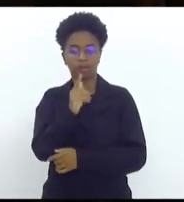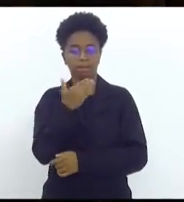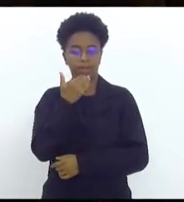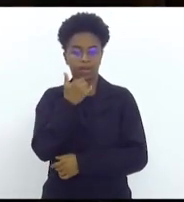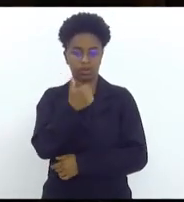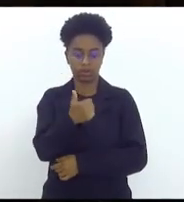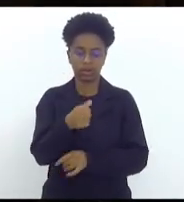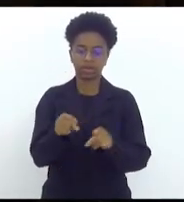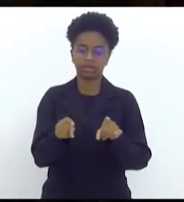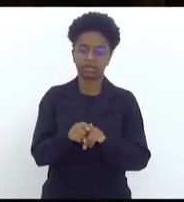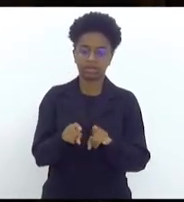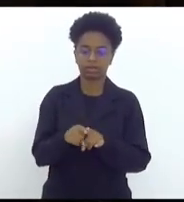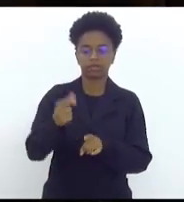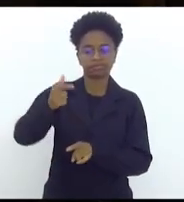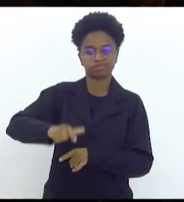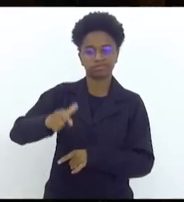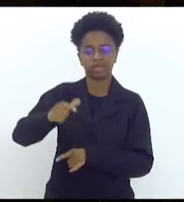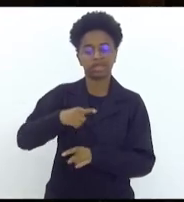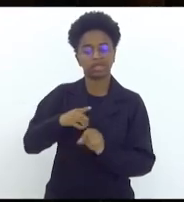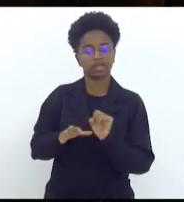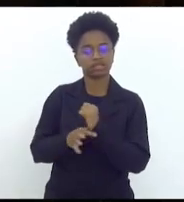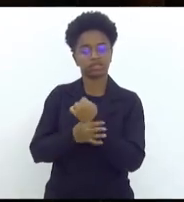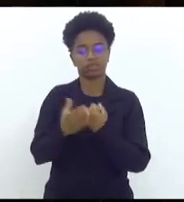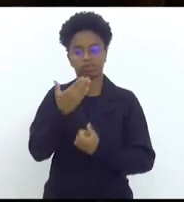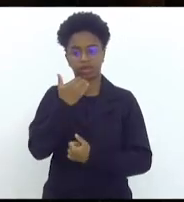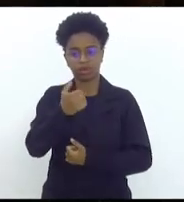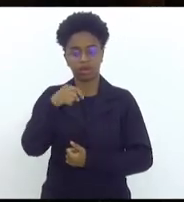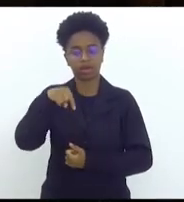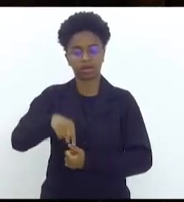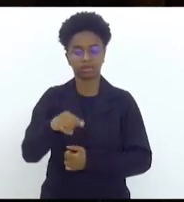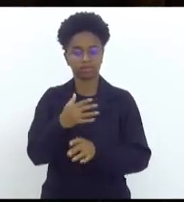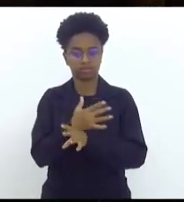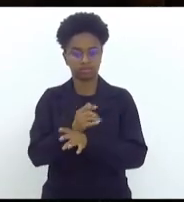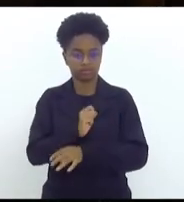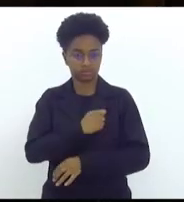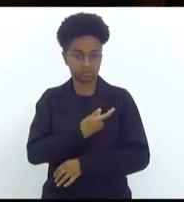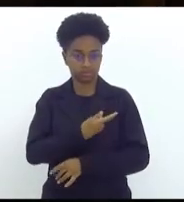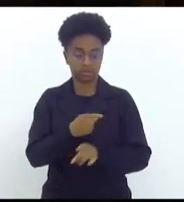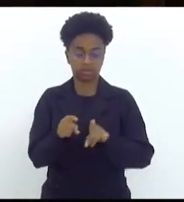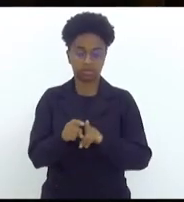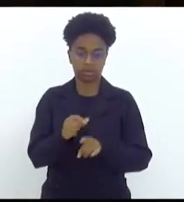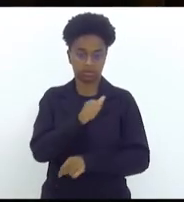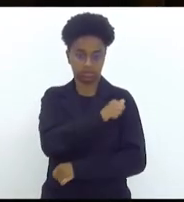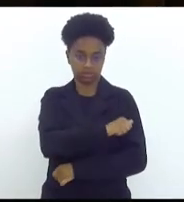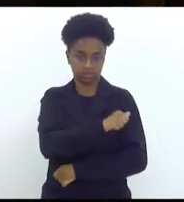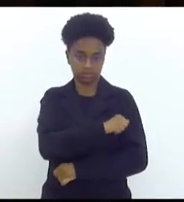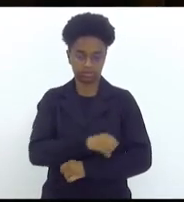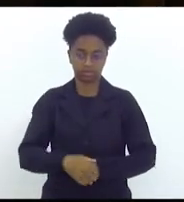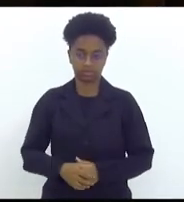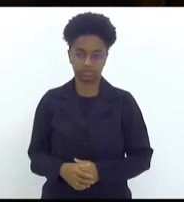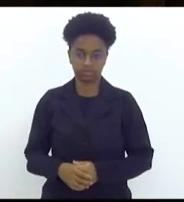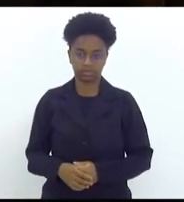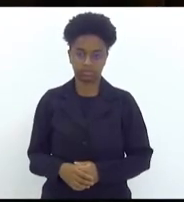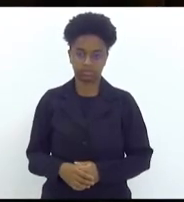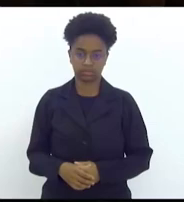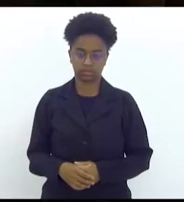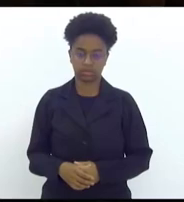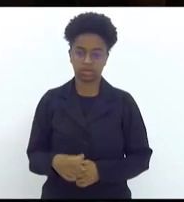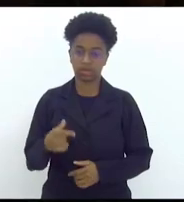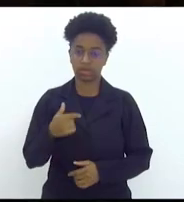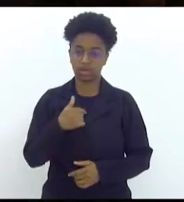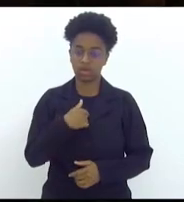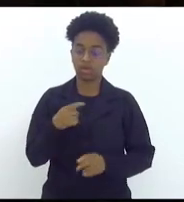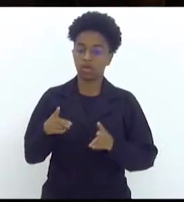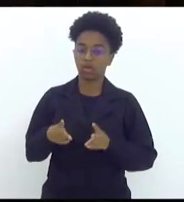e cada vez mais a gente vai ter uma segurança melhor na cidade de São Gonçalo e todo o estado do Rio de Janeiro e meu mandato seguirá